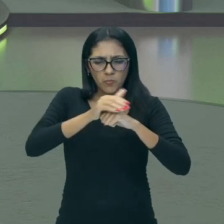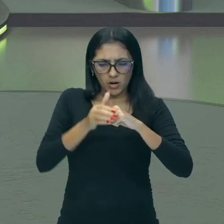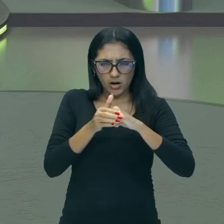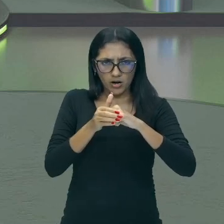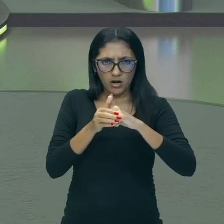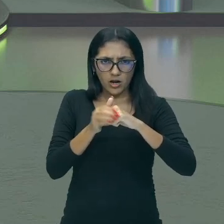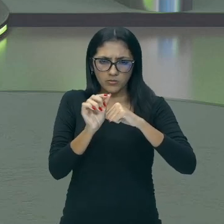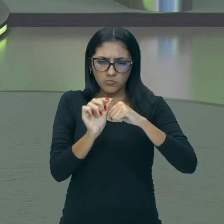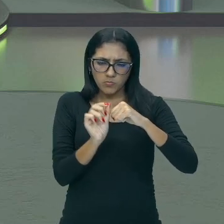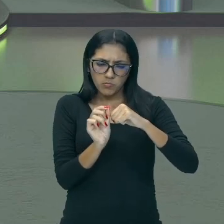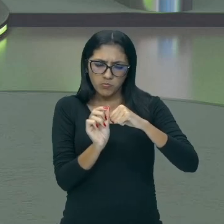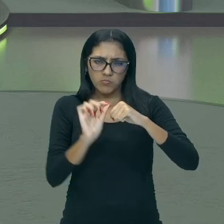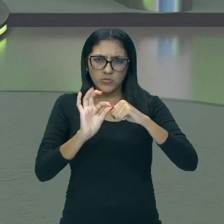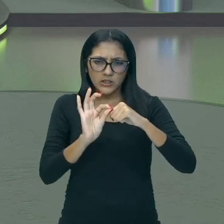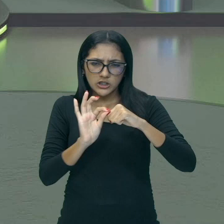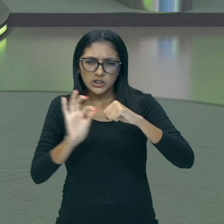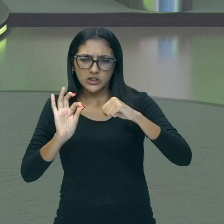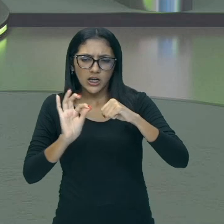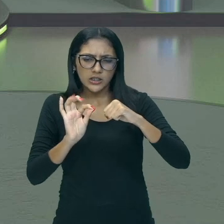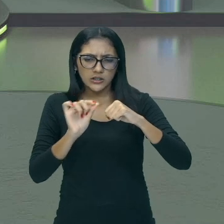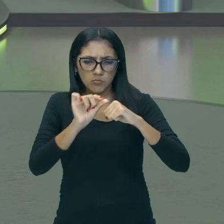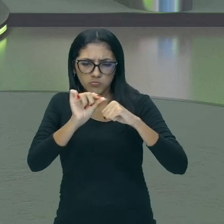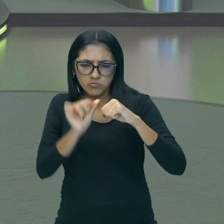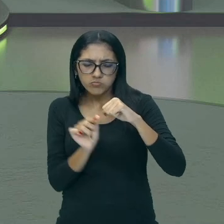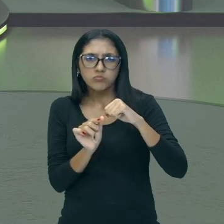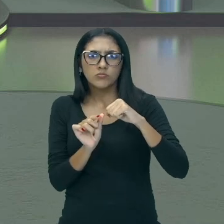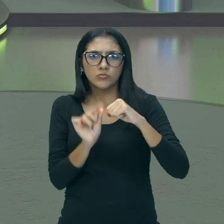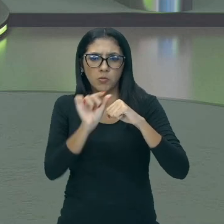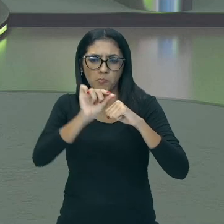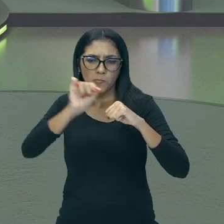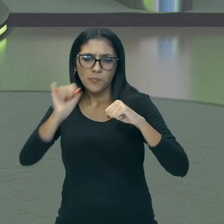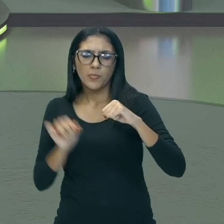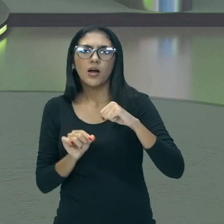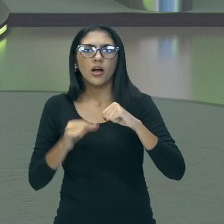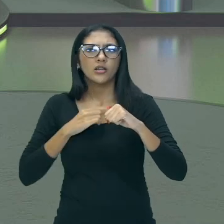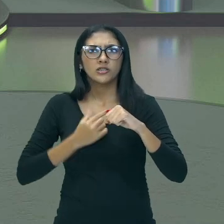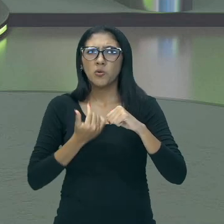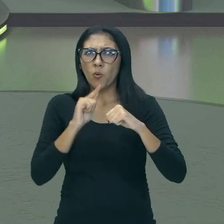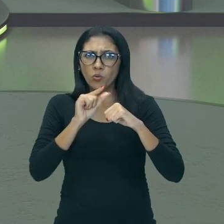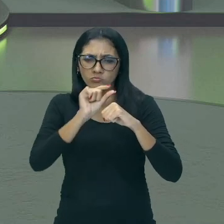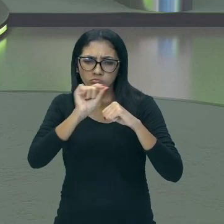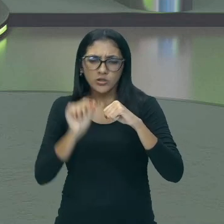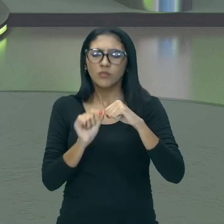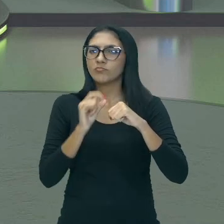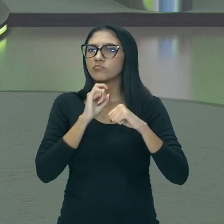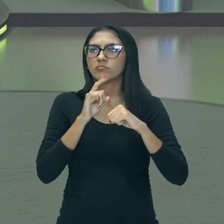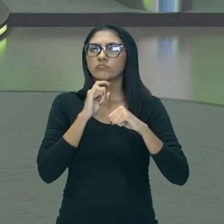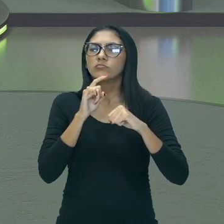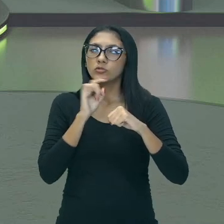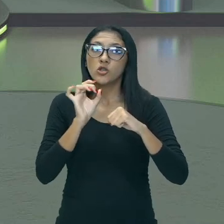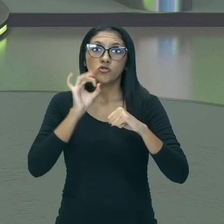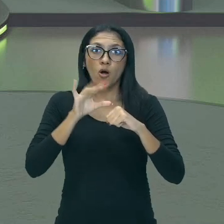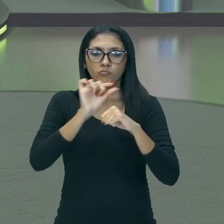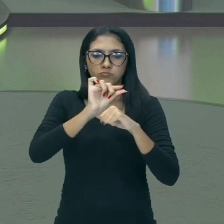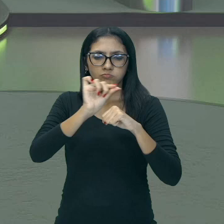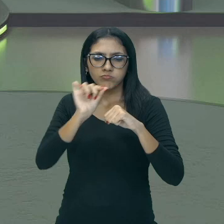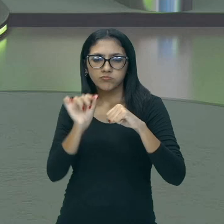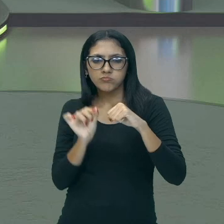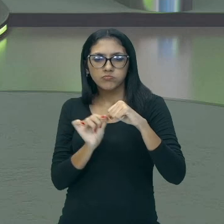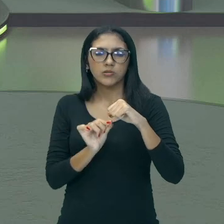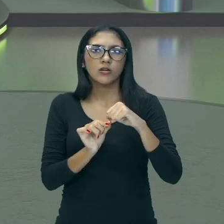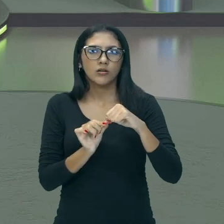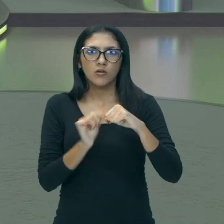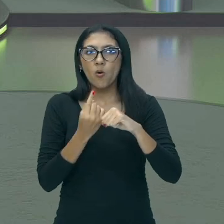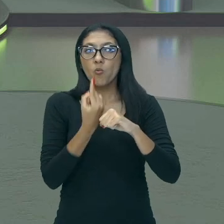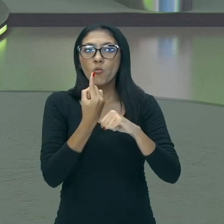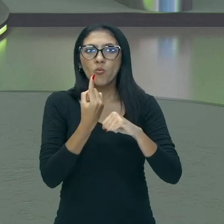1. E no caso, eu não posso ter o nível 0,5, né? Então é só número inteiro e o elétron